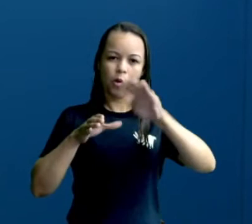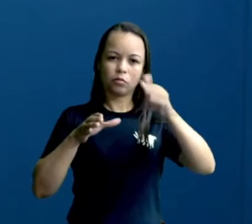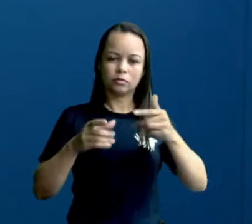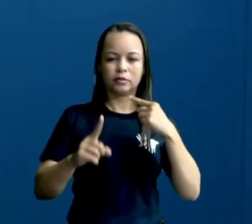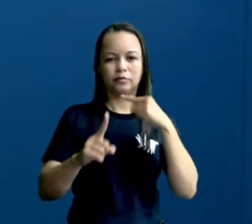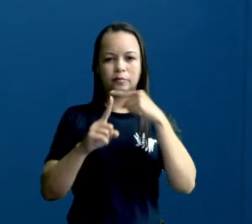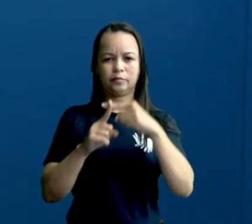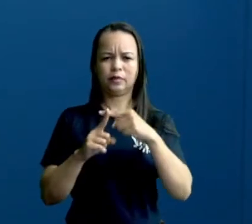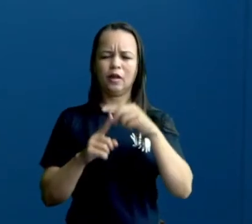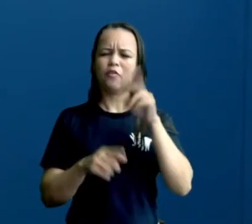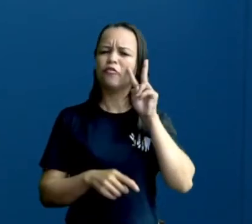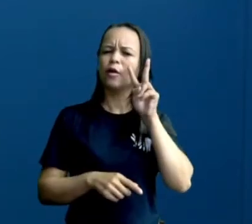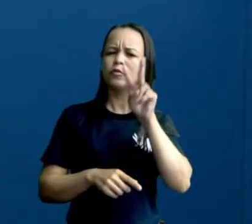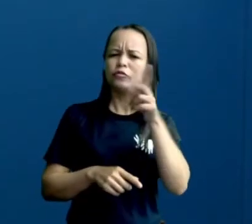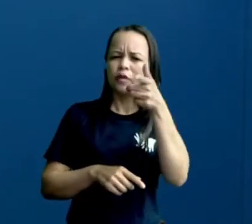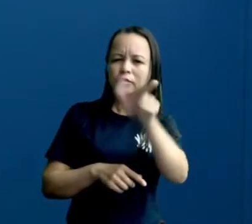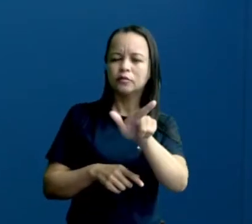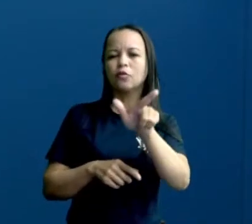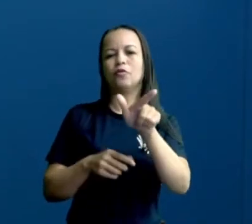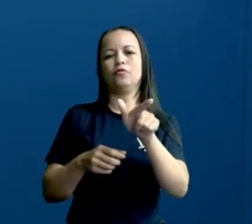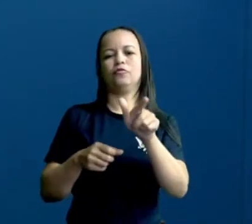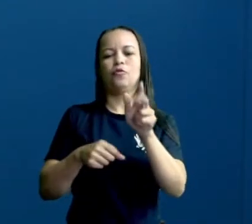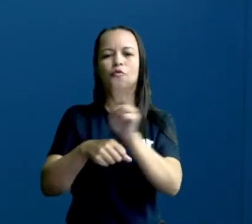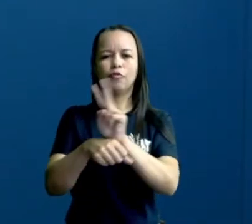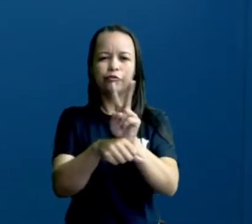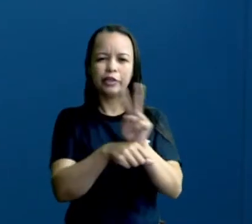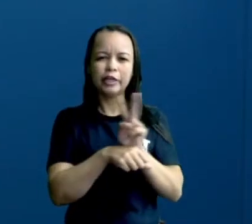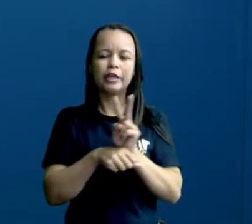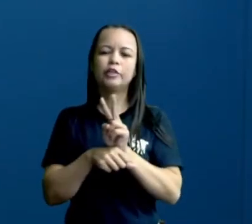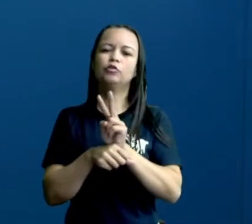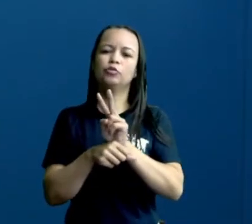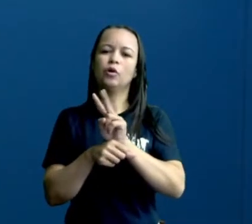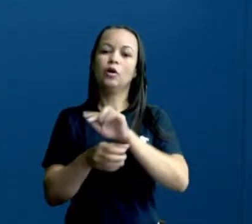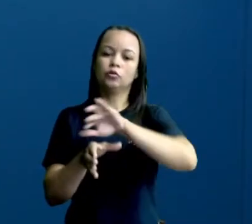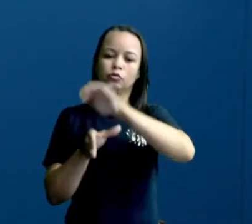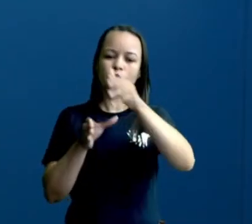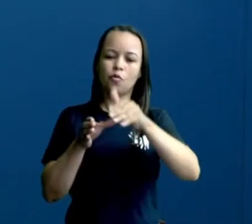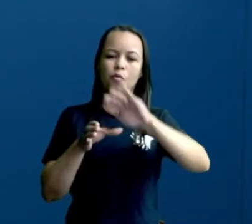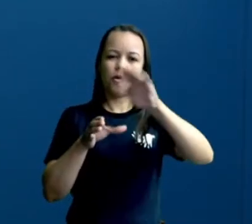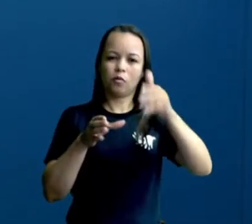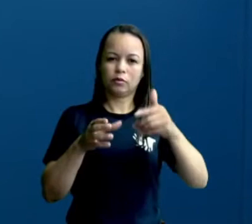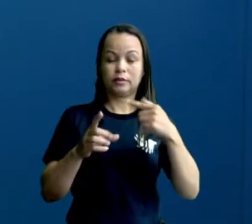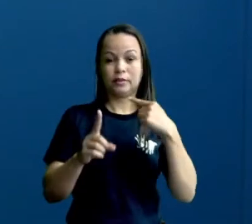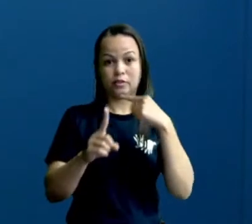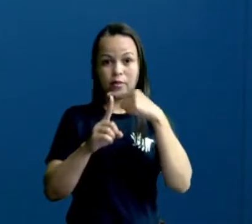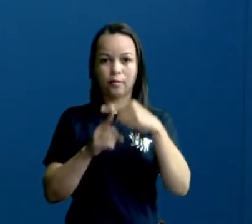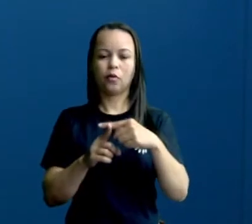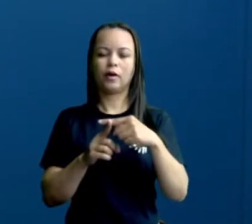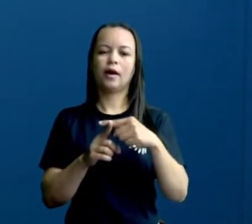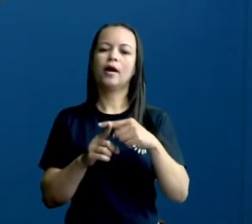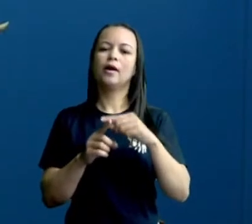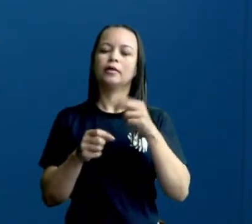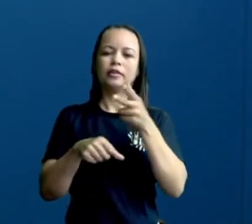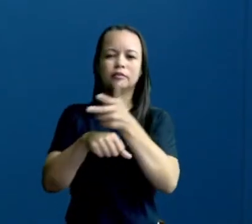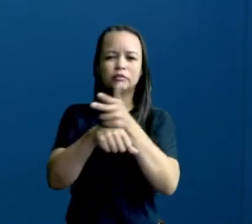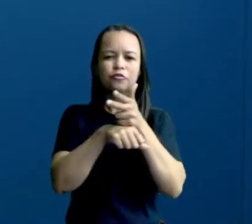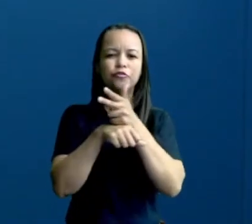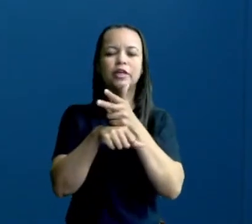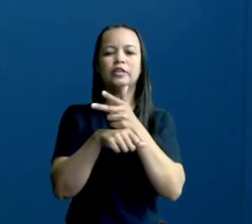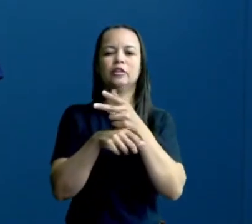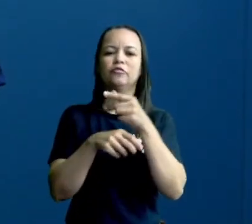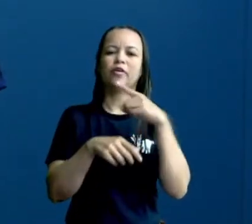rever aquele vídeo? Vamos rever o vídeo da Batalha do Monte das Tabocas? Porque diante desse vídeo a gente vai ter outras